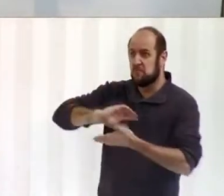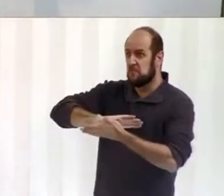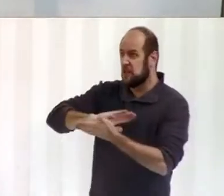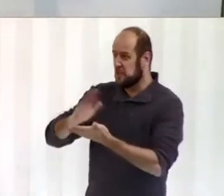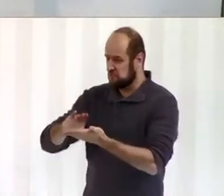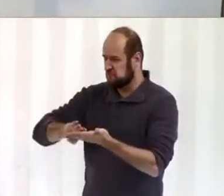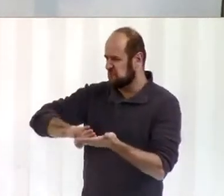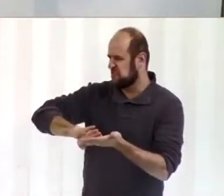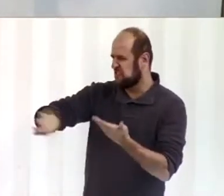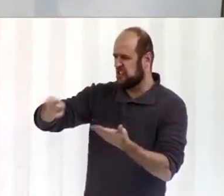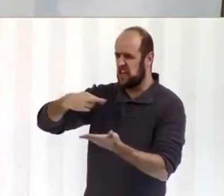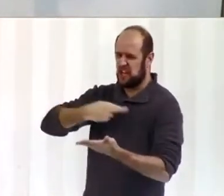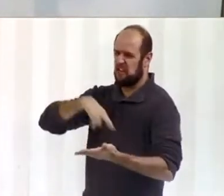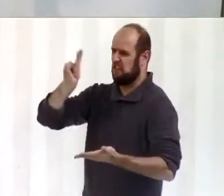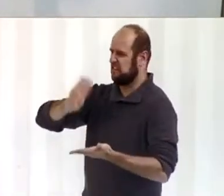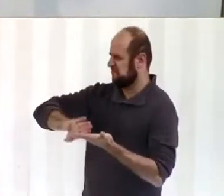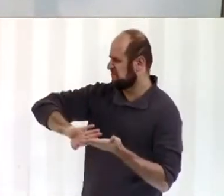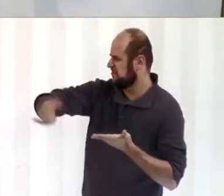dela.